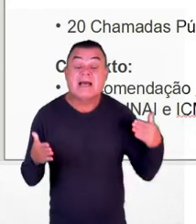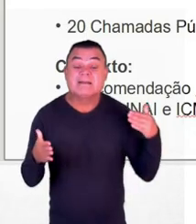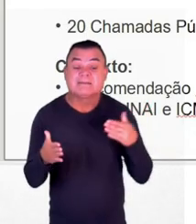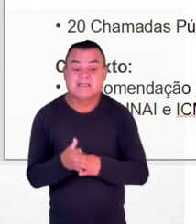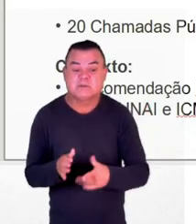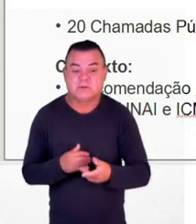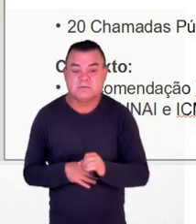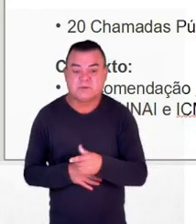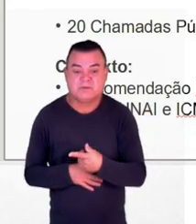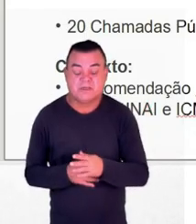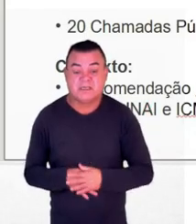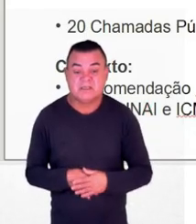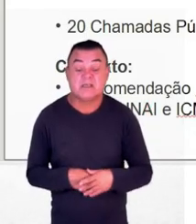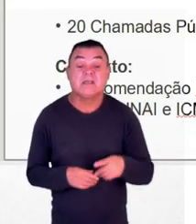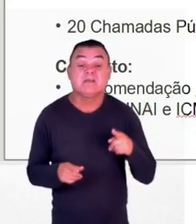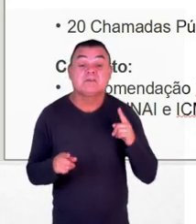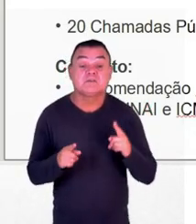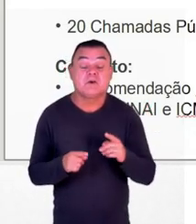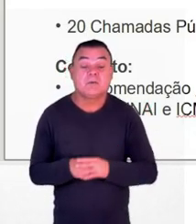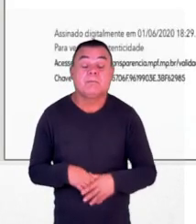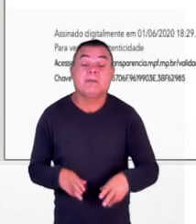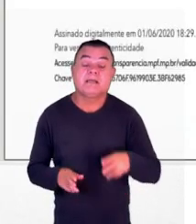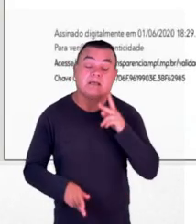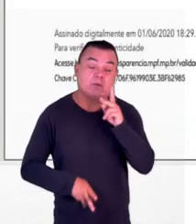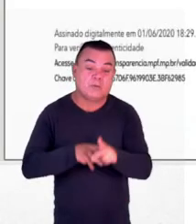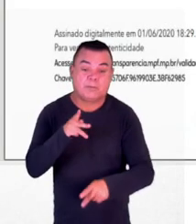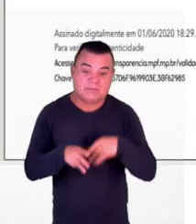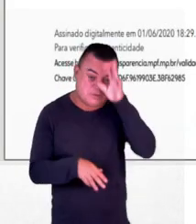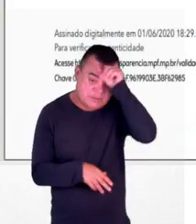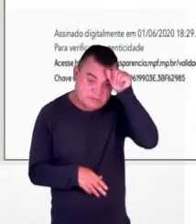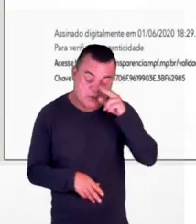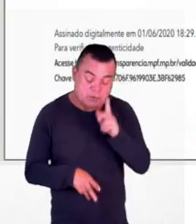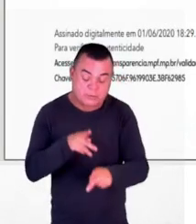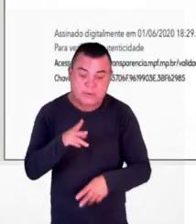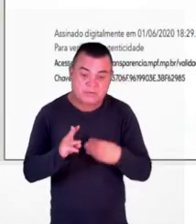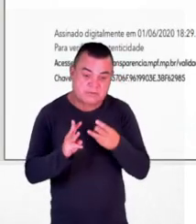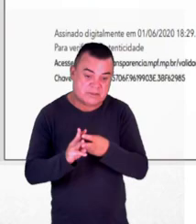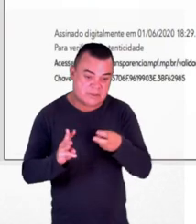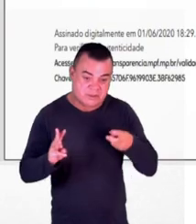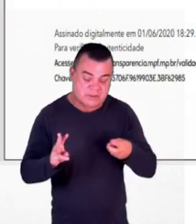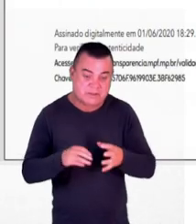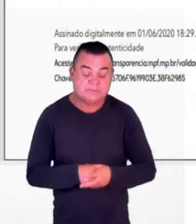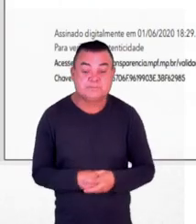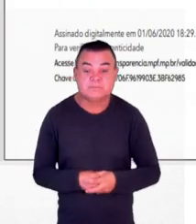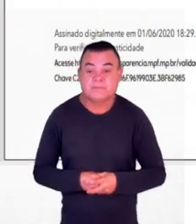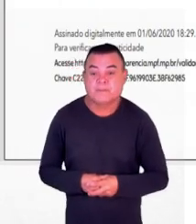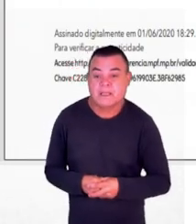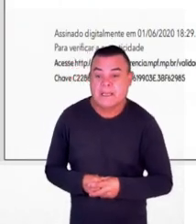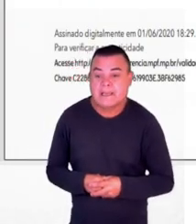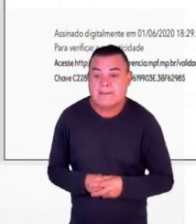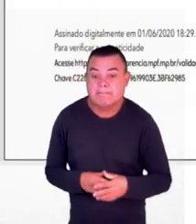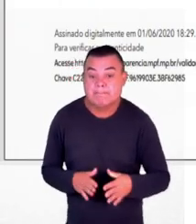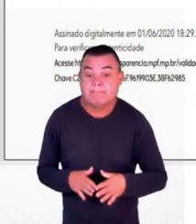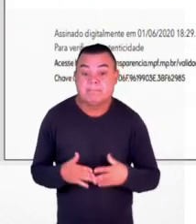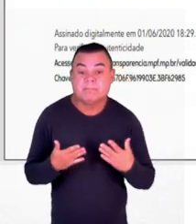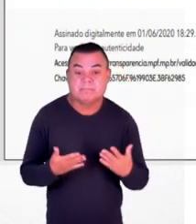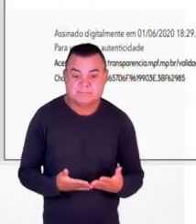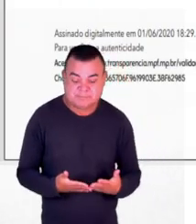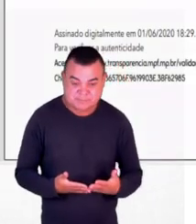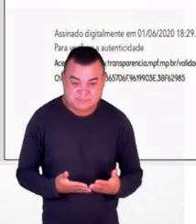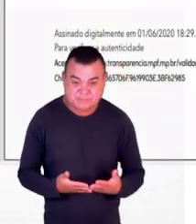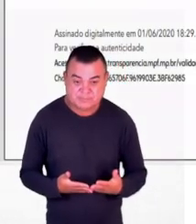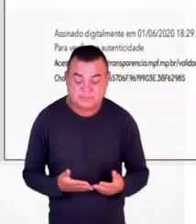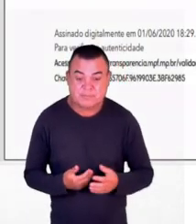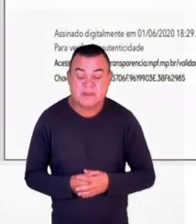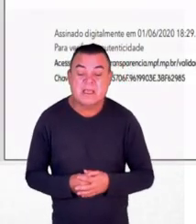e só PR os povos indígenas né já em 2020 a sexa câmara do MPF que é nacional né que trabalha com os direitos Paes